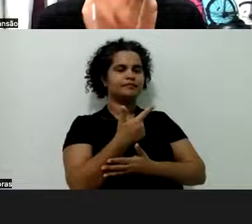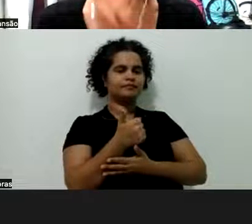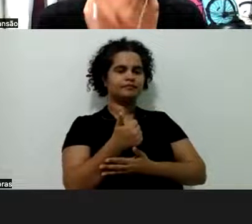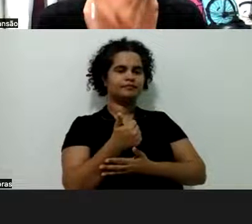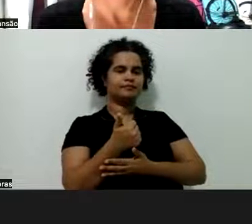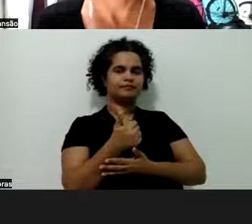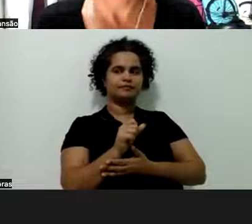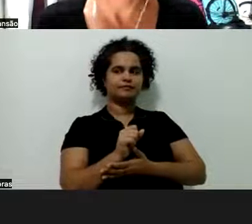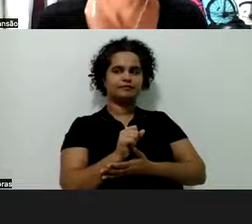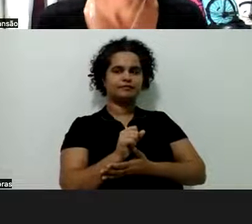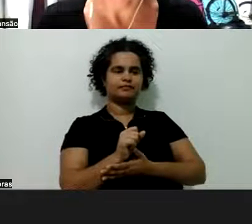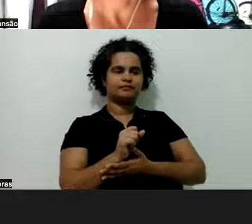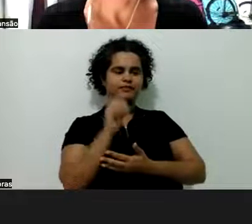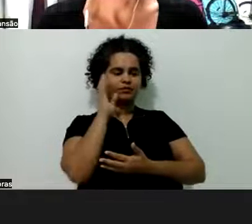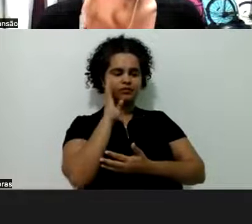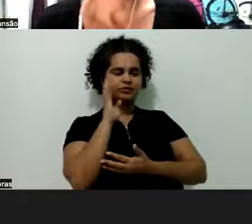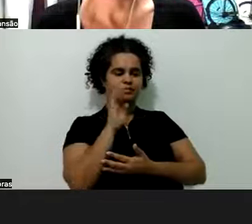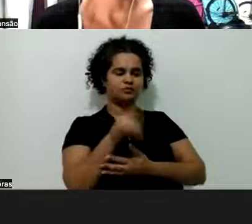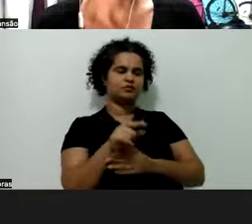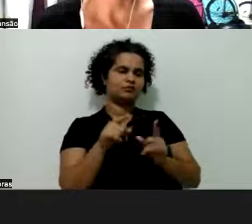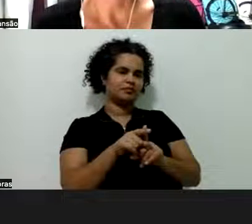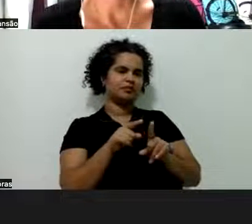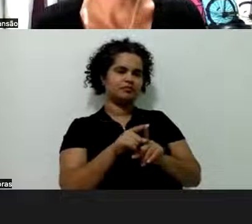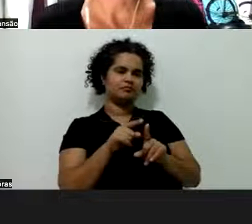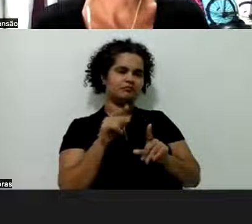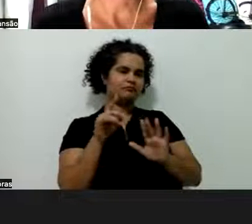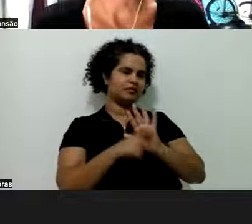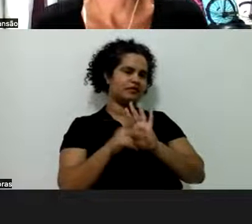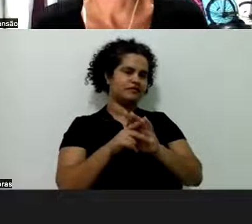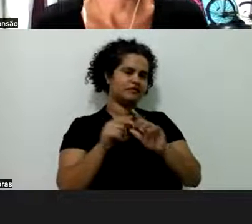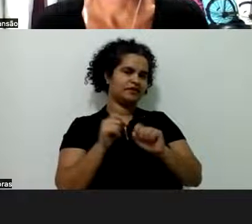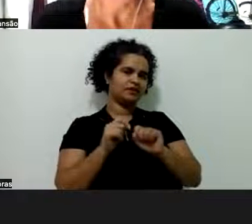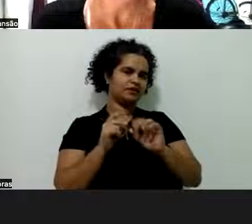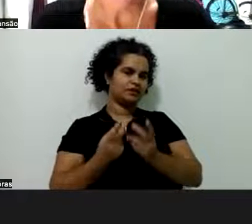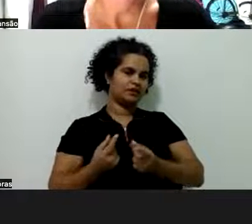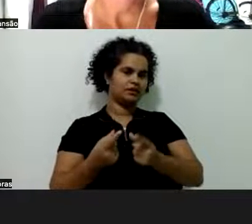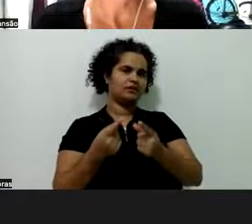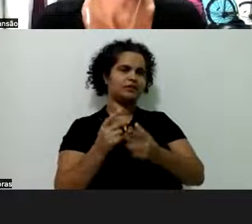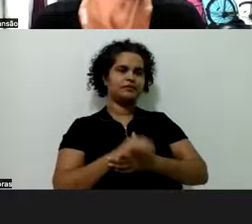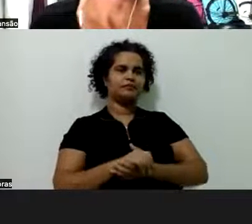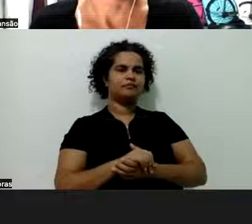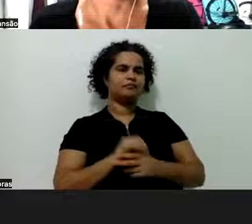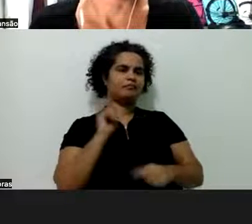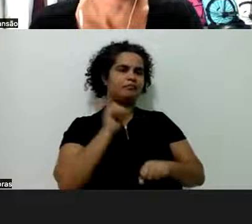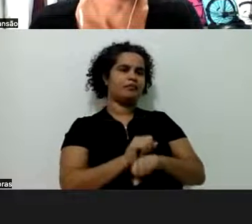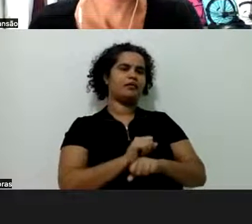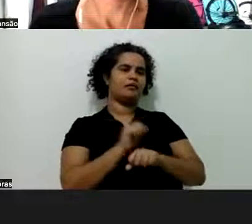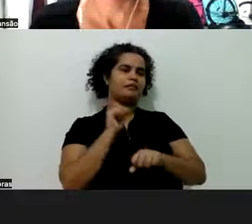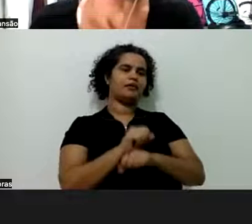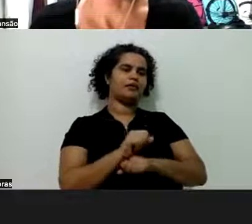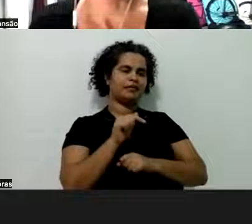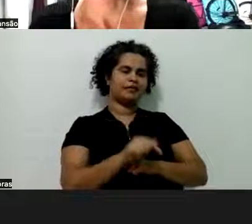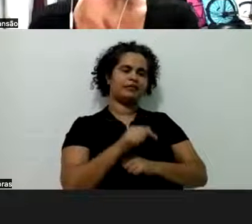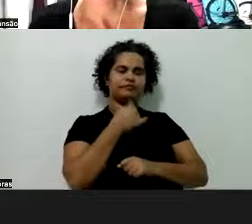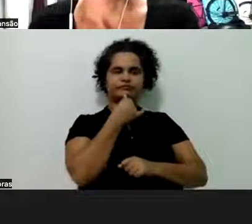Então, é legal isso. Agora, também não tem planos para fazer a fase permanente. Tudo acaba parando ali,